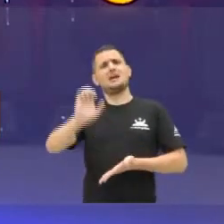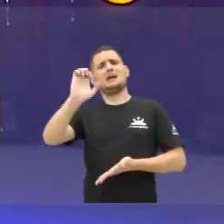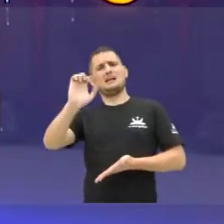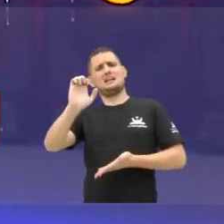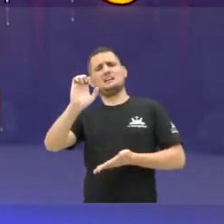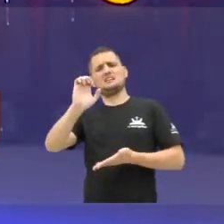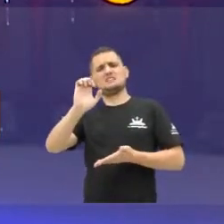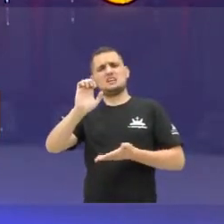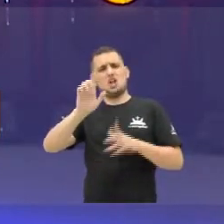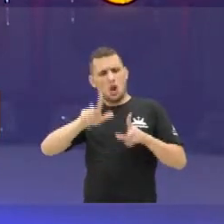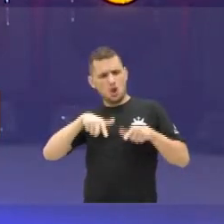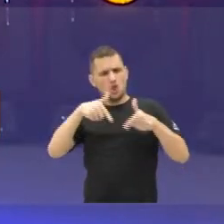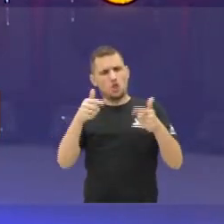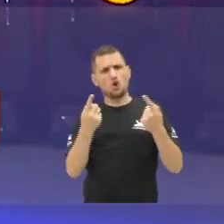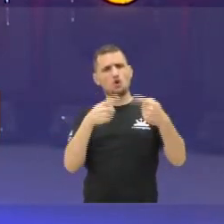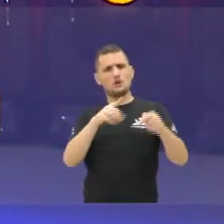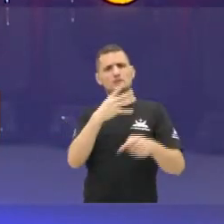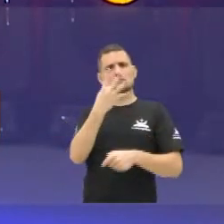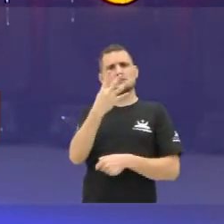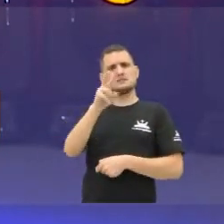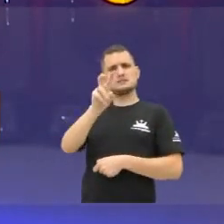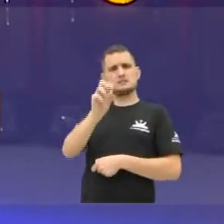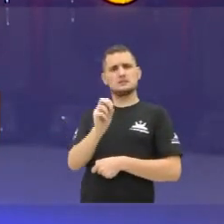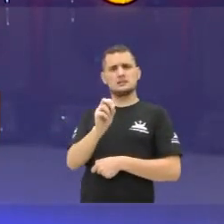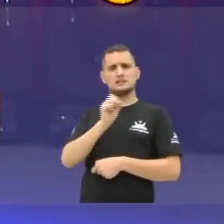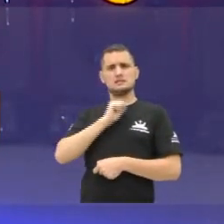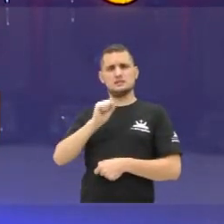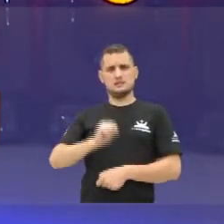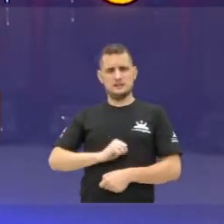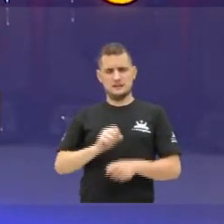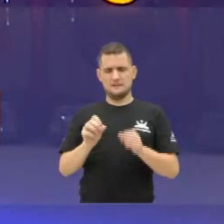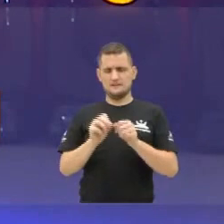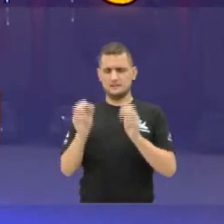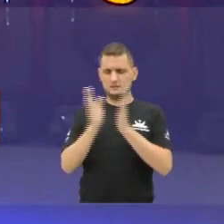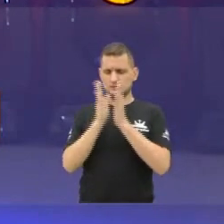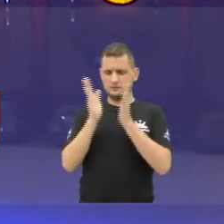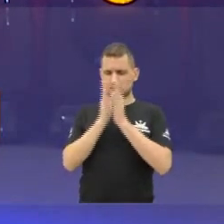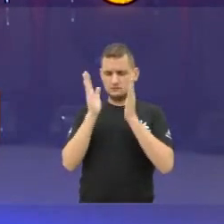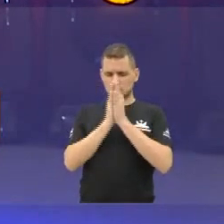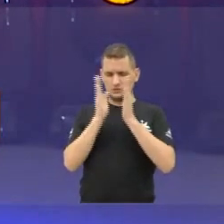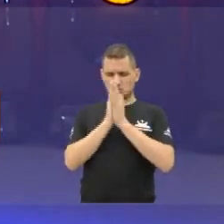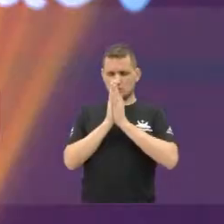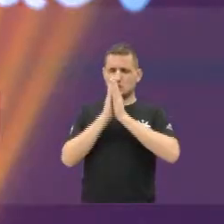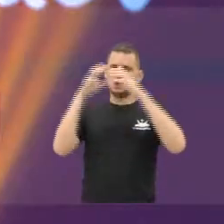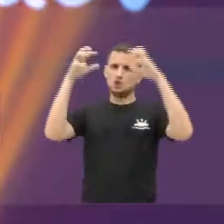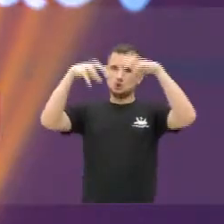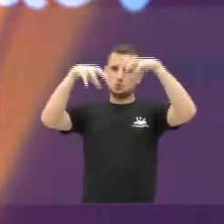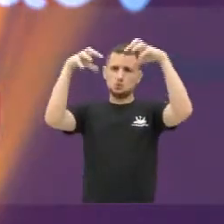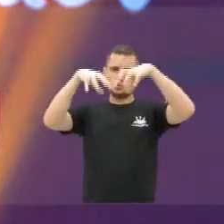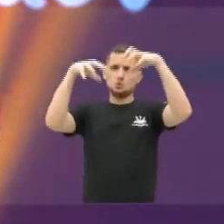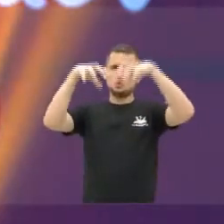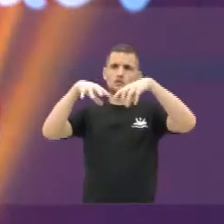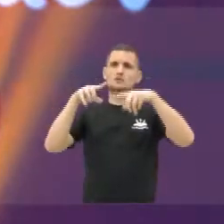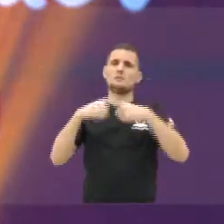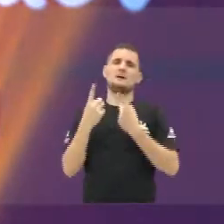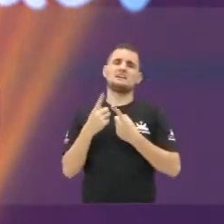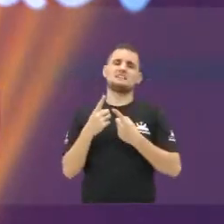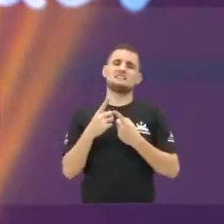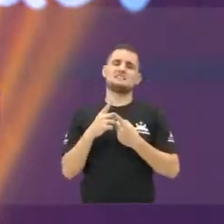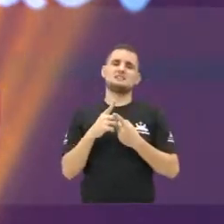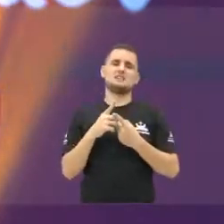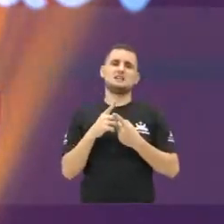450 sacerdotes, ele orou e veio chuva sobre a terra, mas a atitude dele não foi